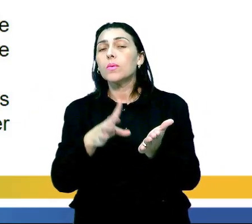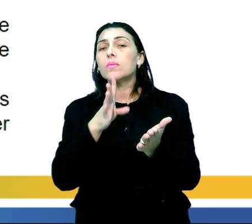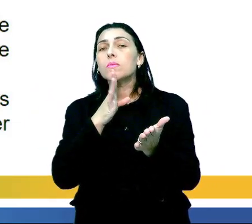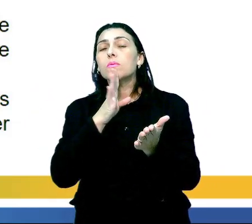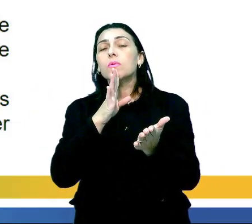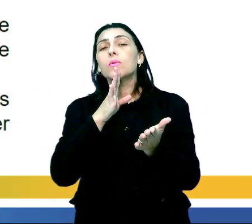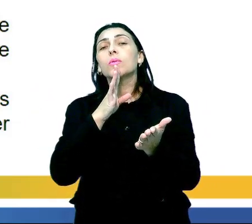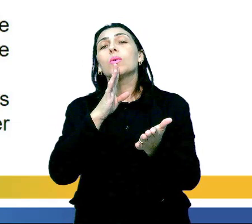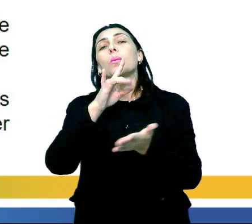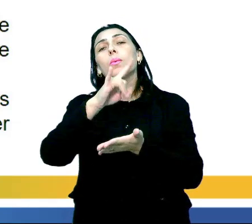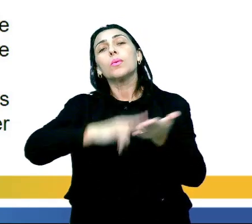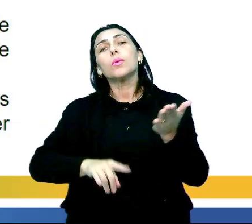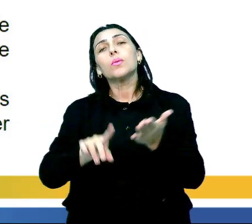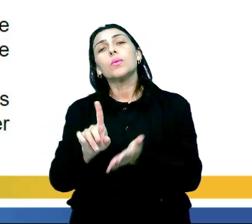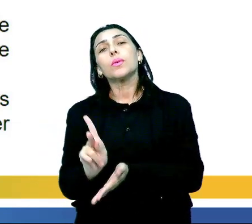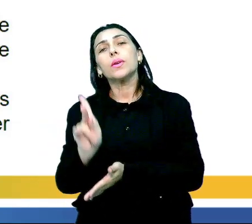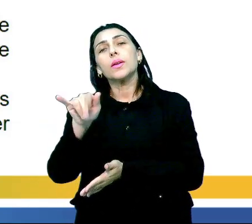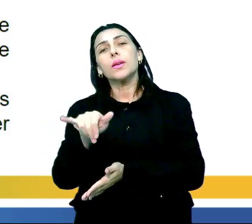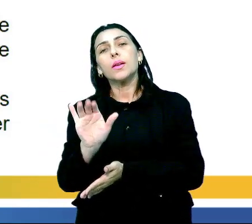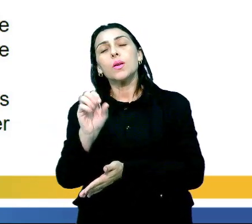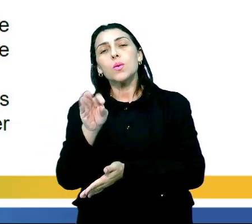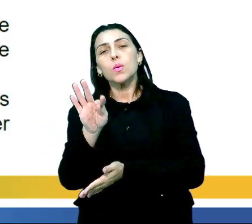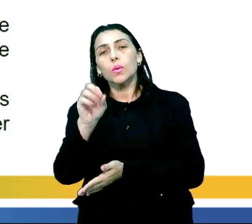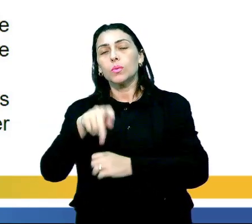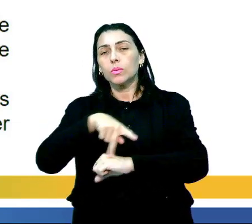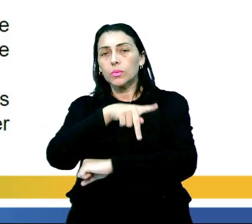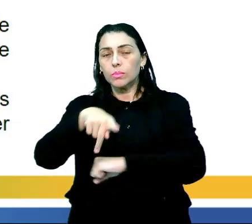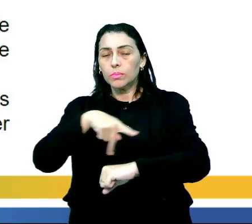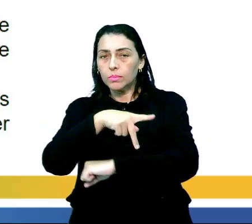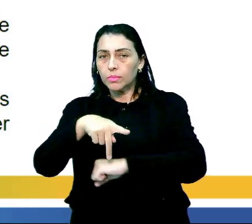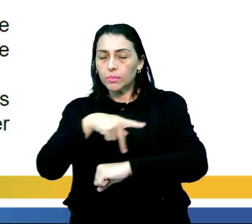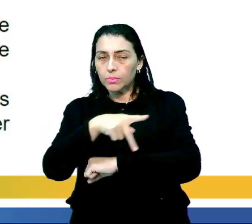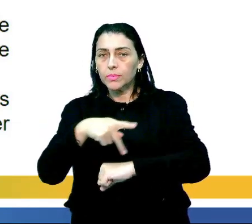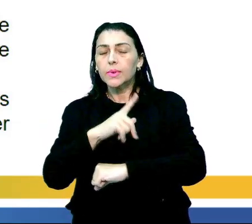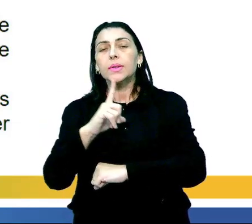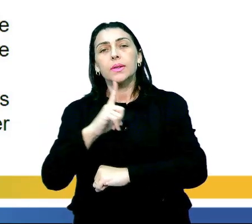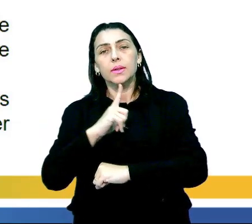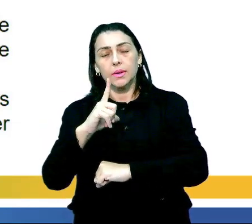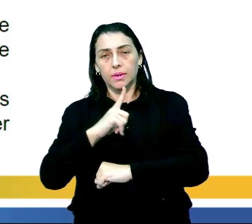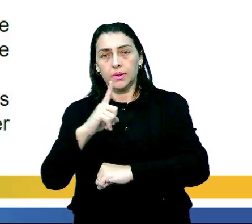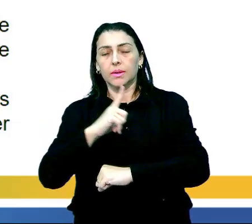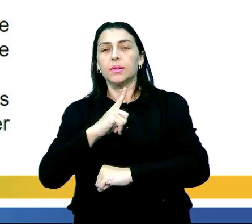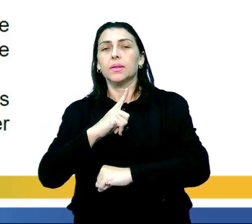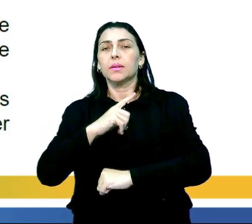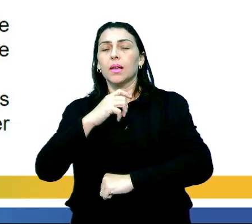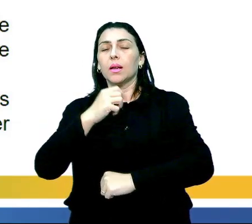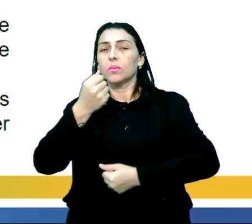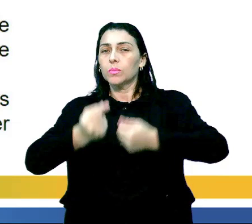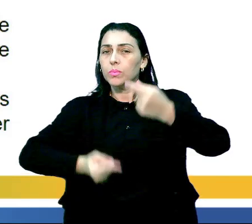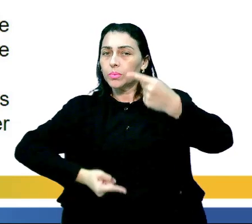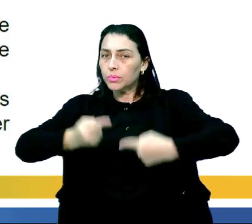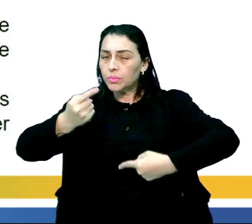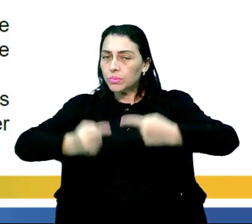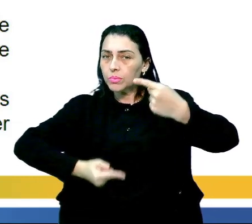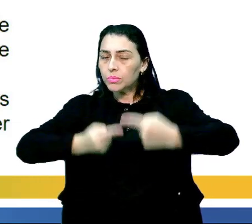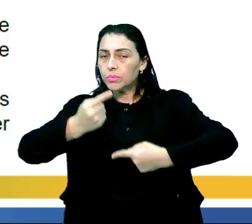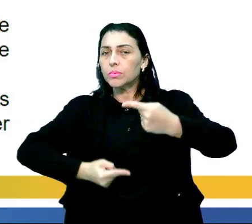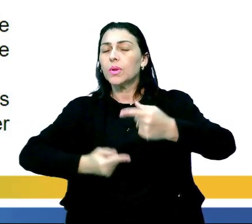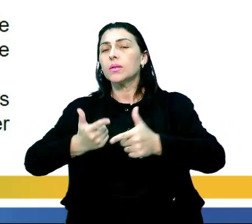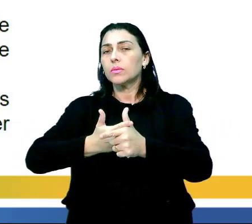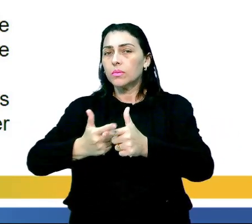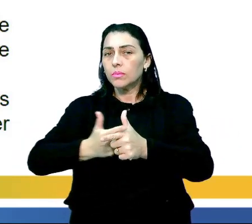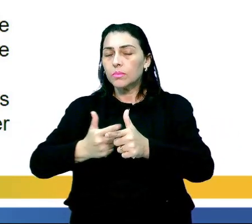como Protocolo de Quioto, onde os países eles geralmente tendem aí a discutir essas questões voltadas,